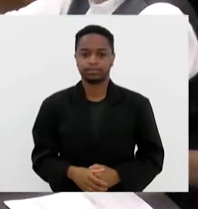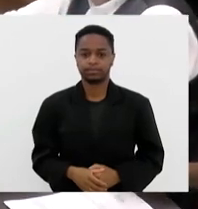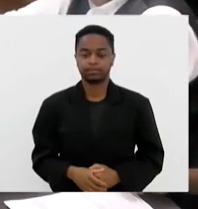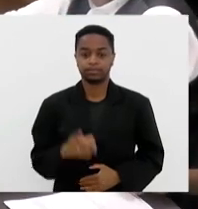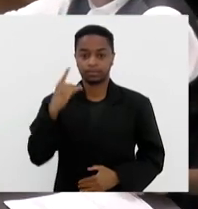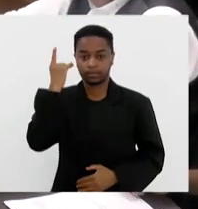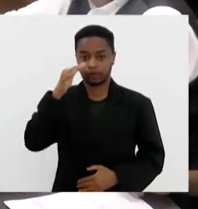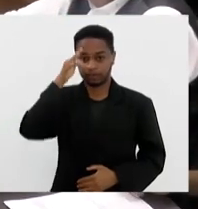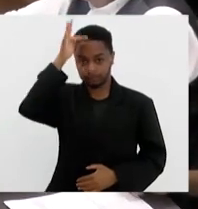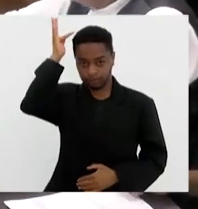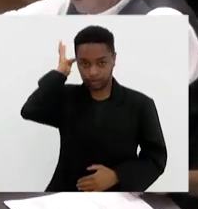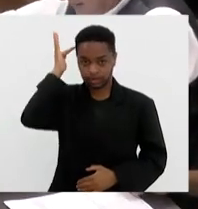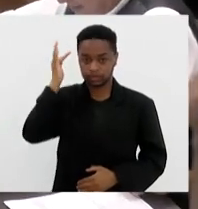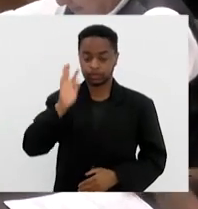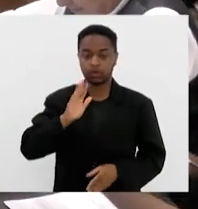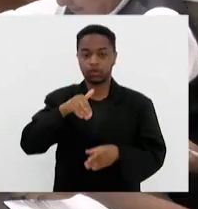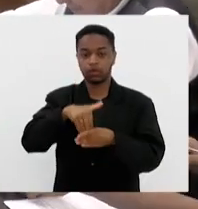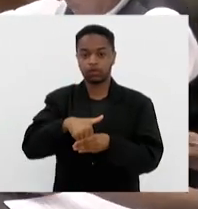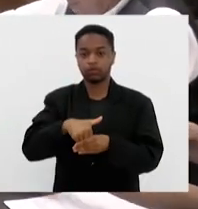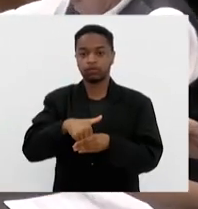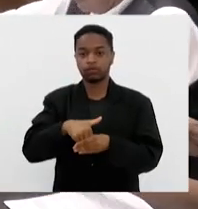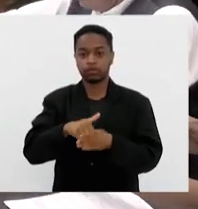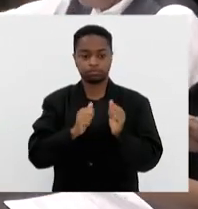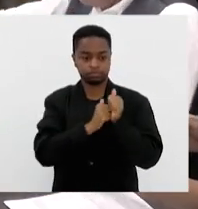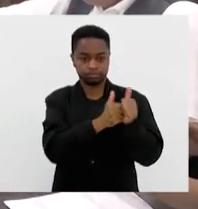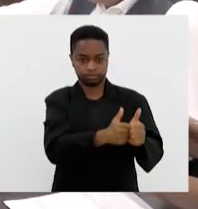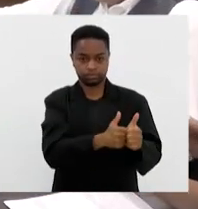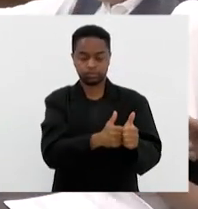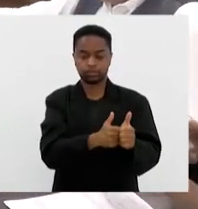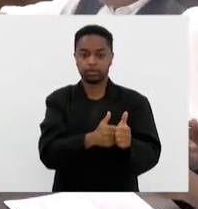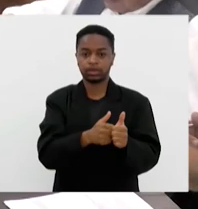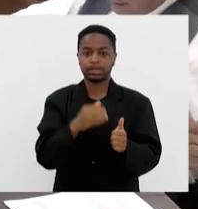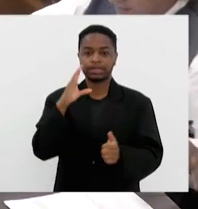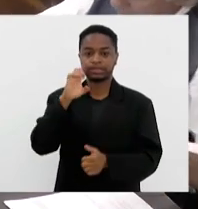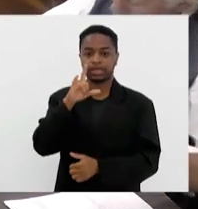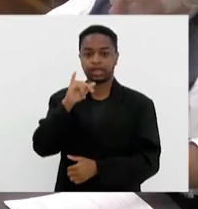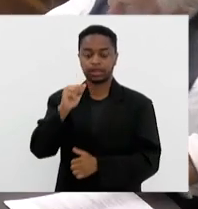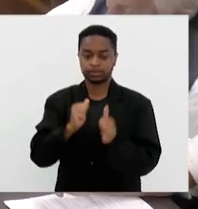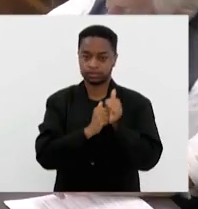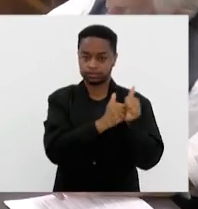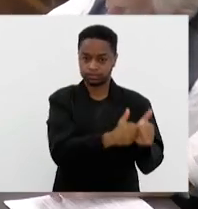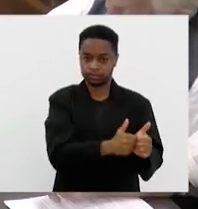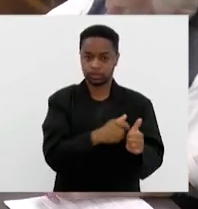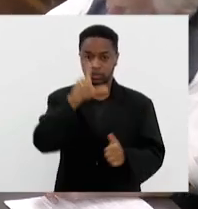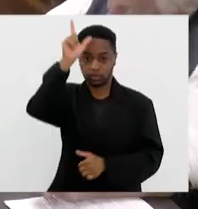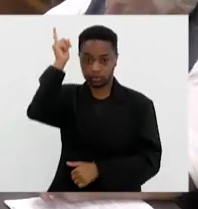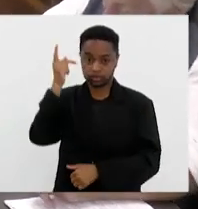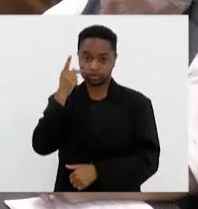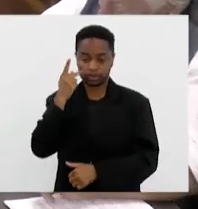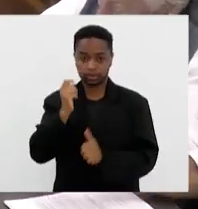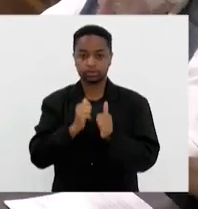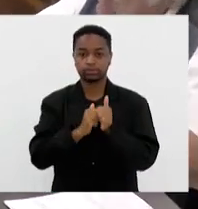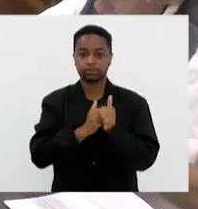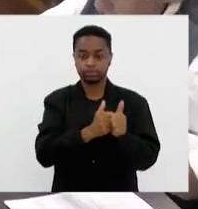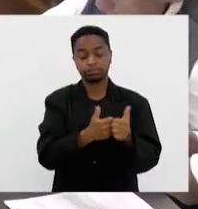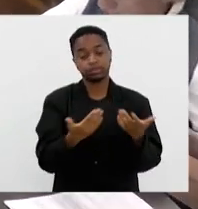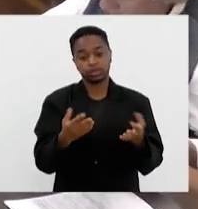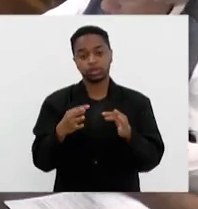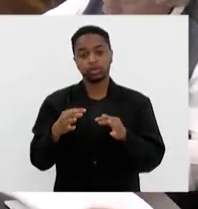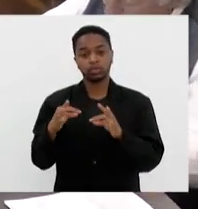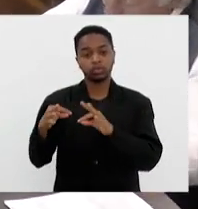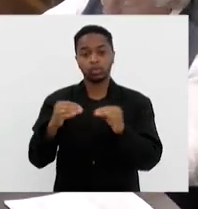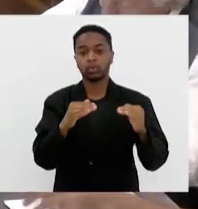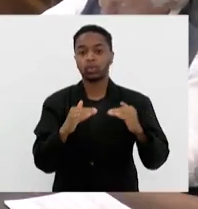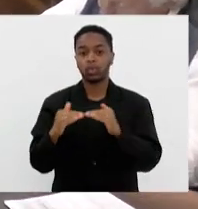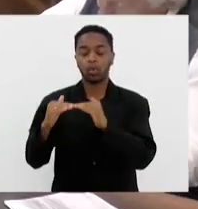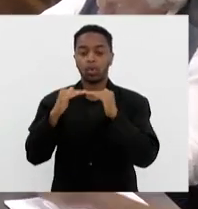Deputado Fred. Voto com a divergência. Deputada Célia. Voto com a divergência. Deputado Luiz Paulo, autor da divergência, então proclamo o resultado por